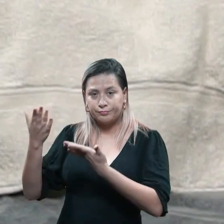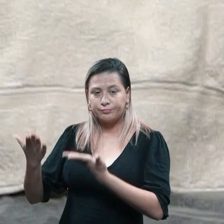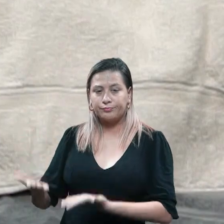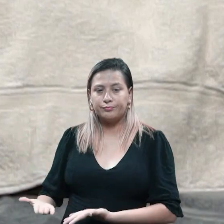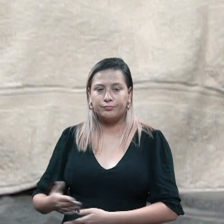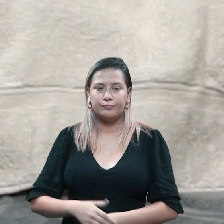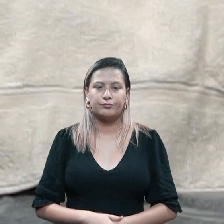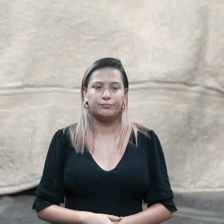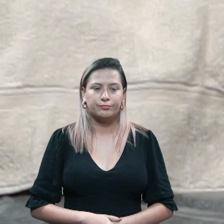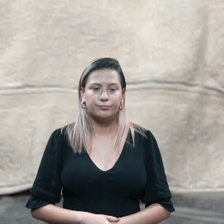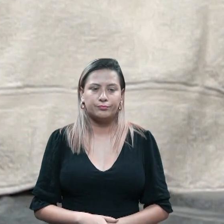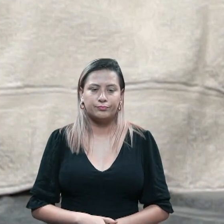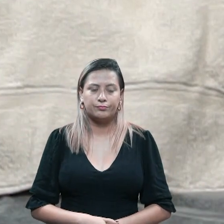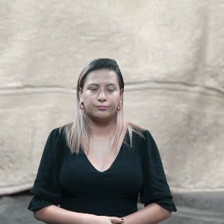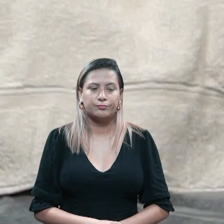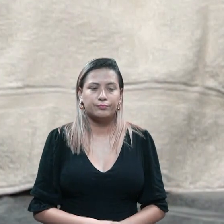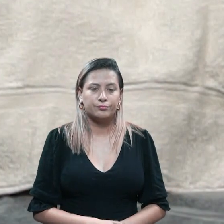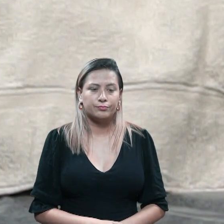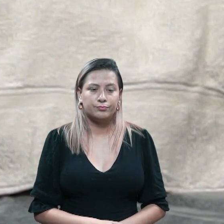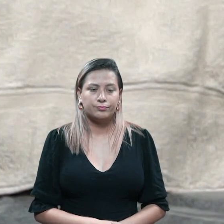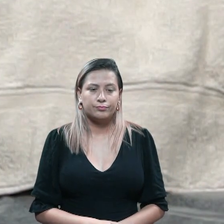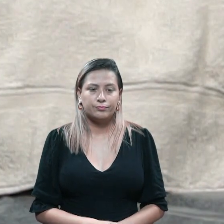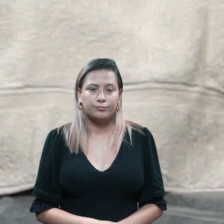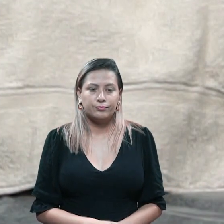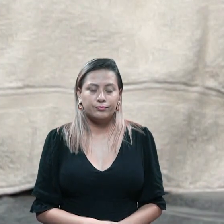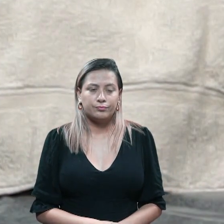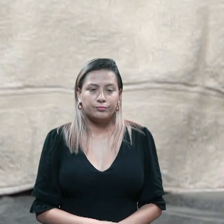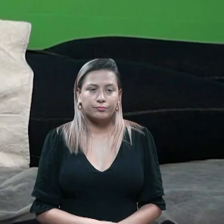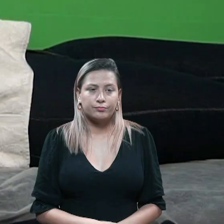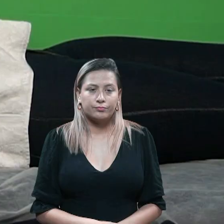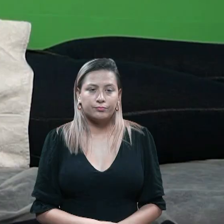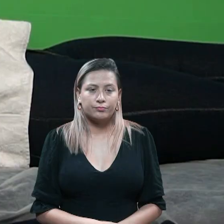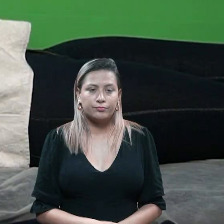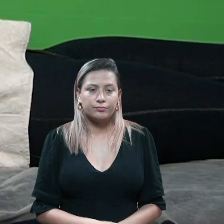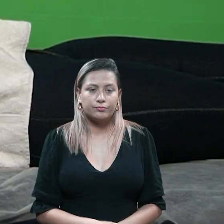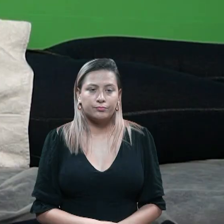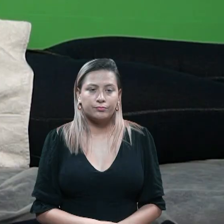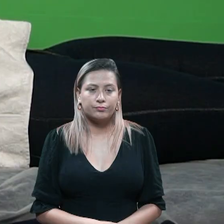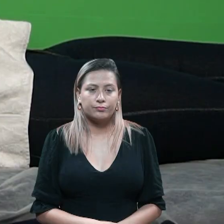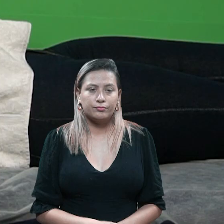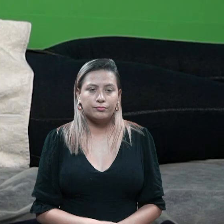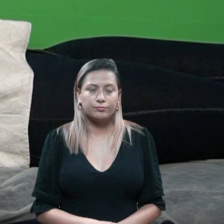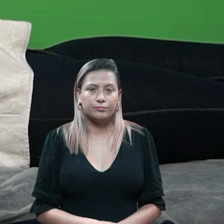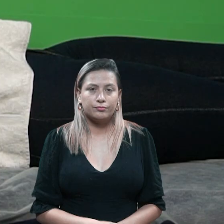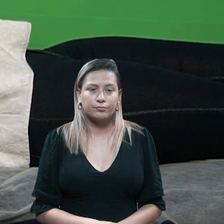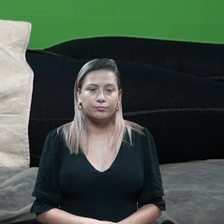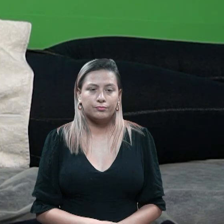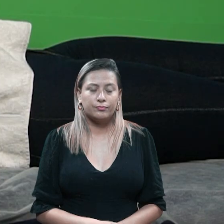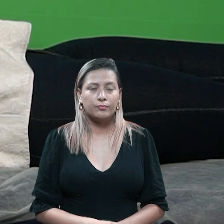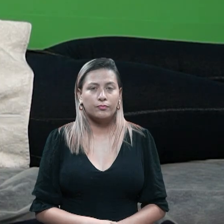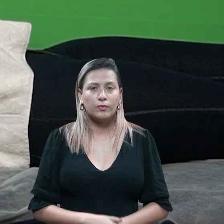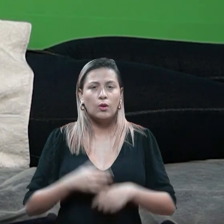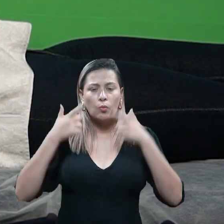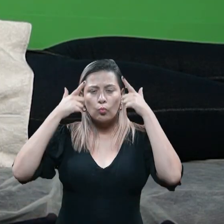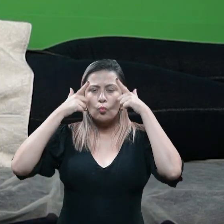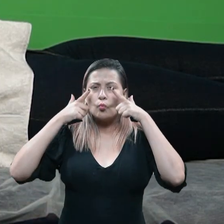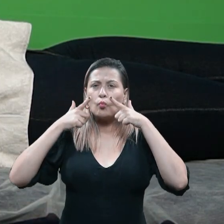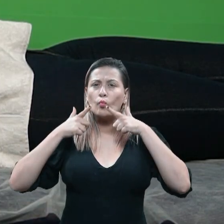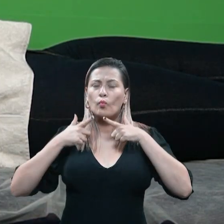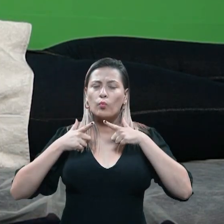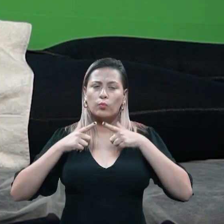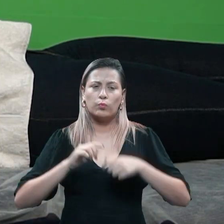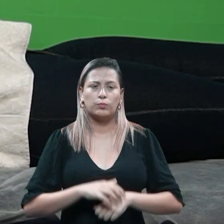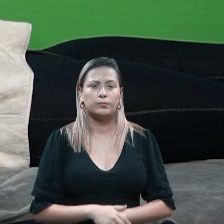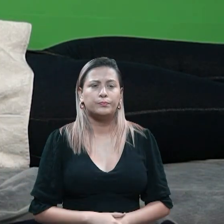de baixo e boto para cima, entendeu? A limpeza de pele, ela deve ser